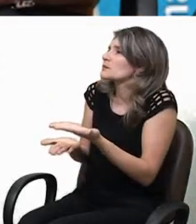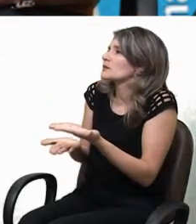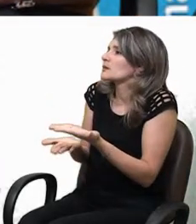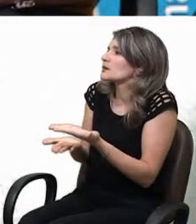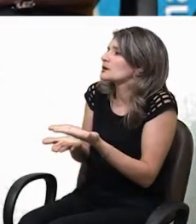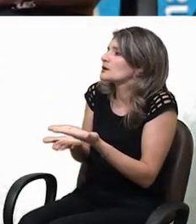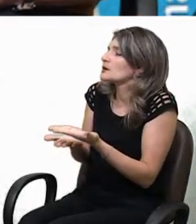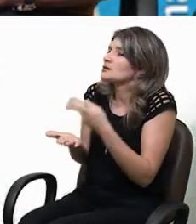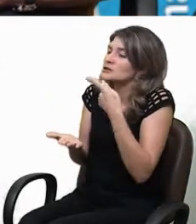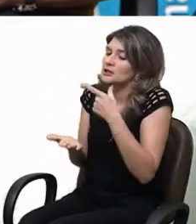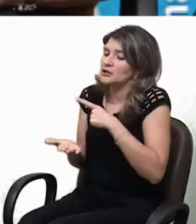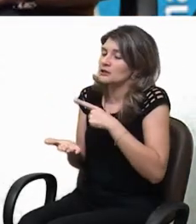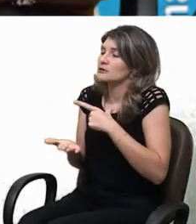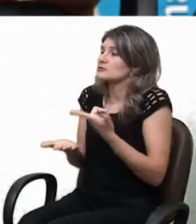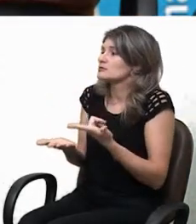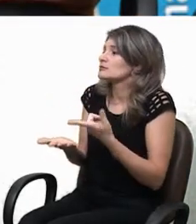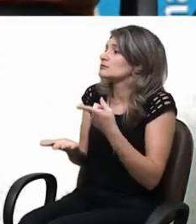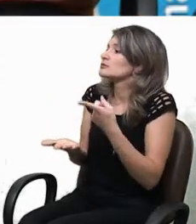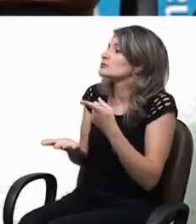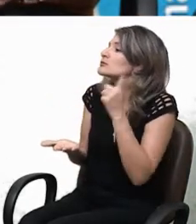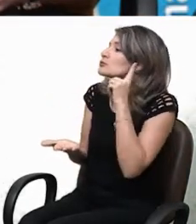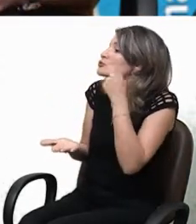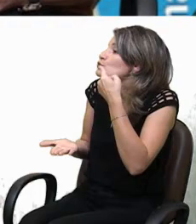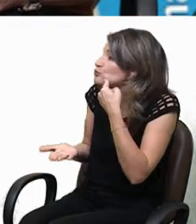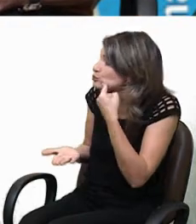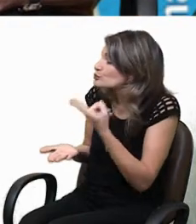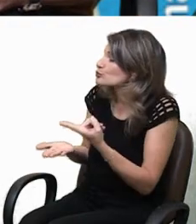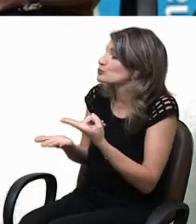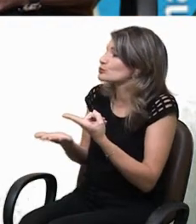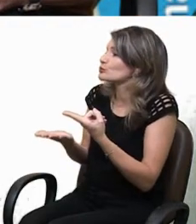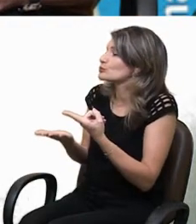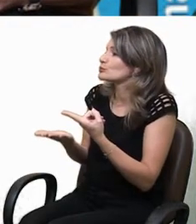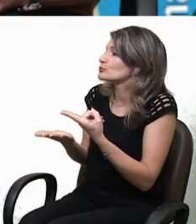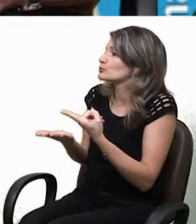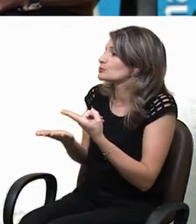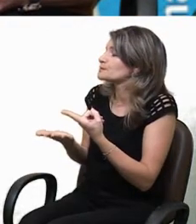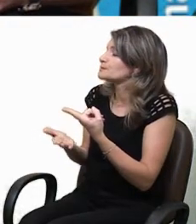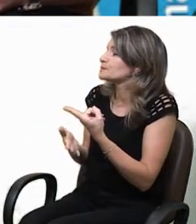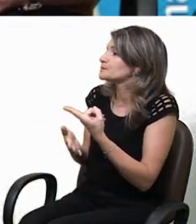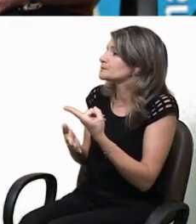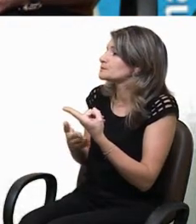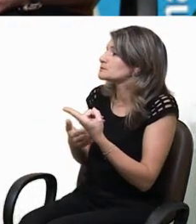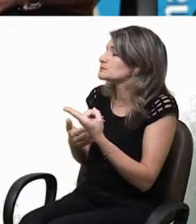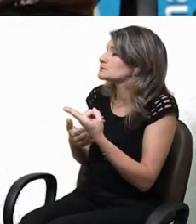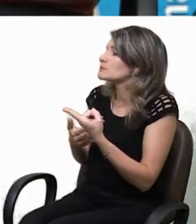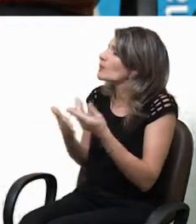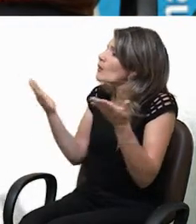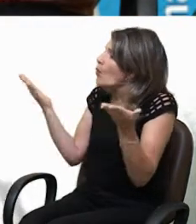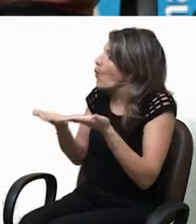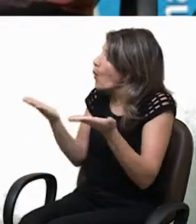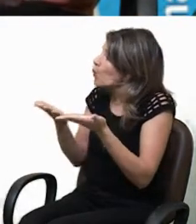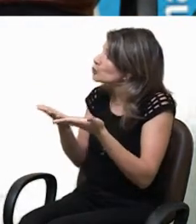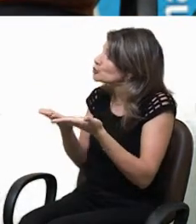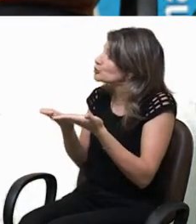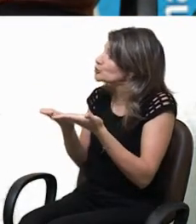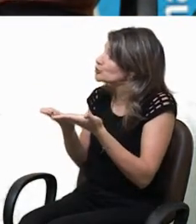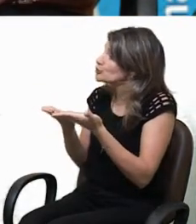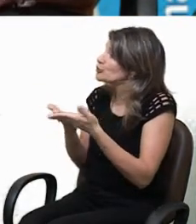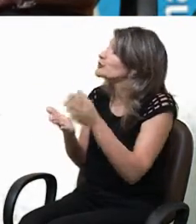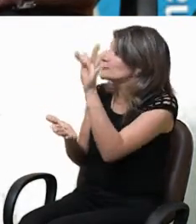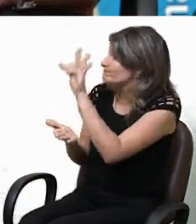médio, você sofreu muito preconceito na escola a respeito,